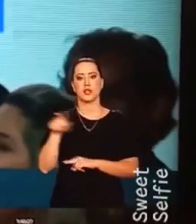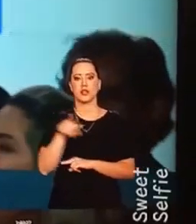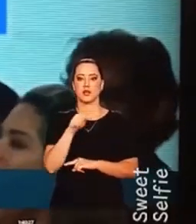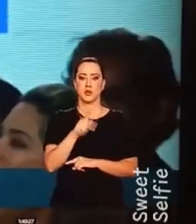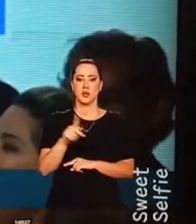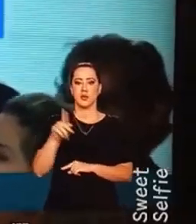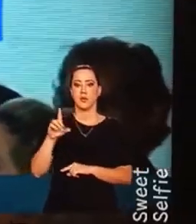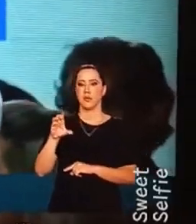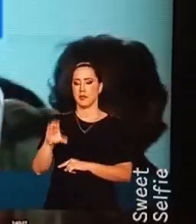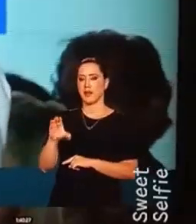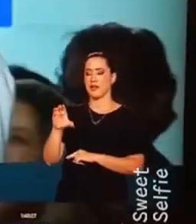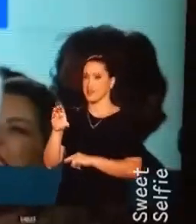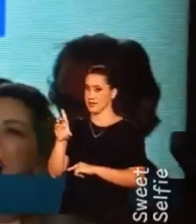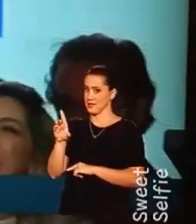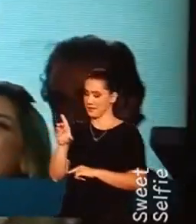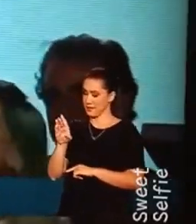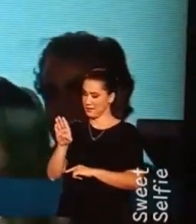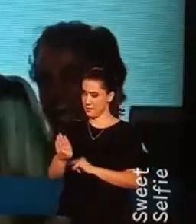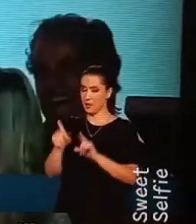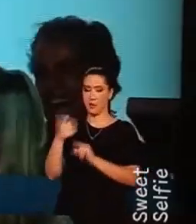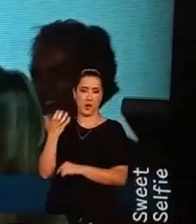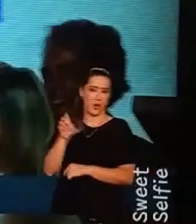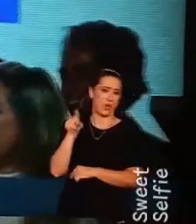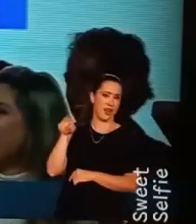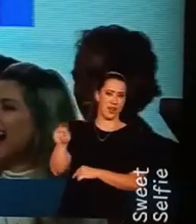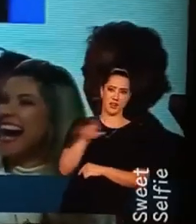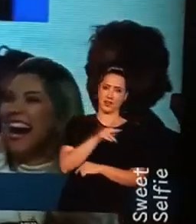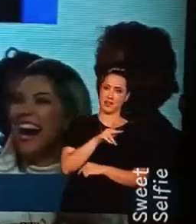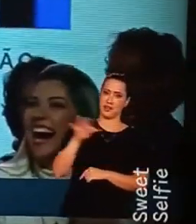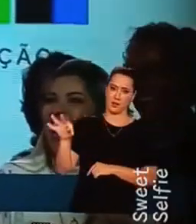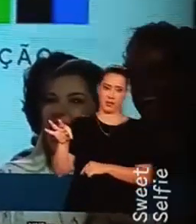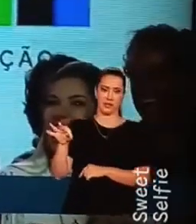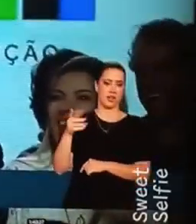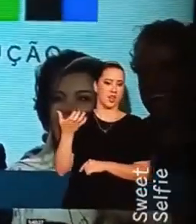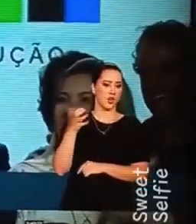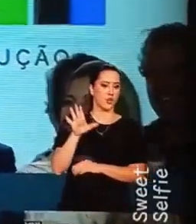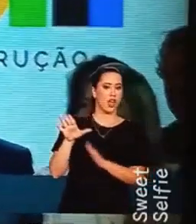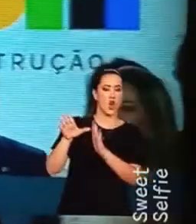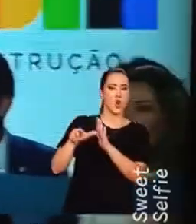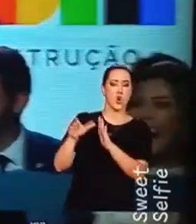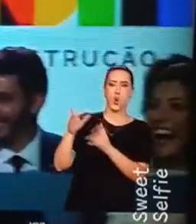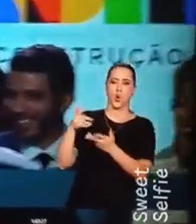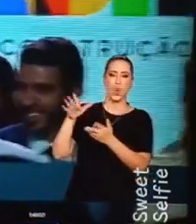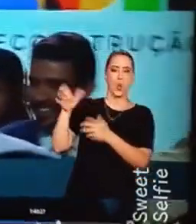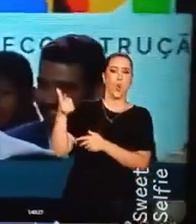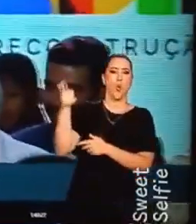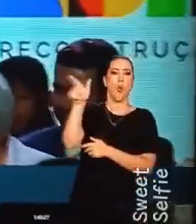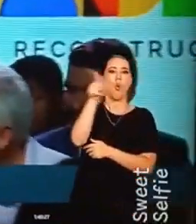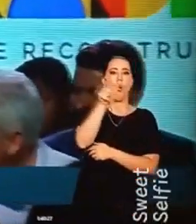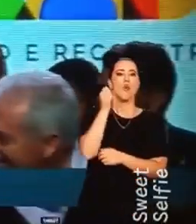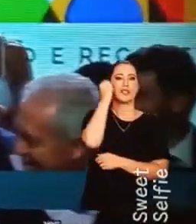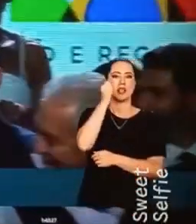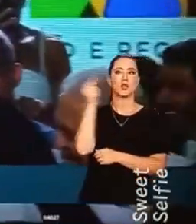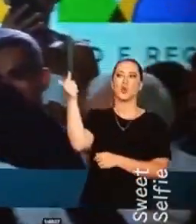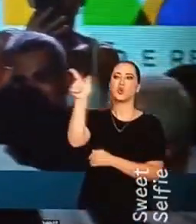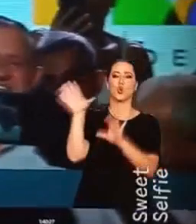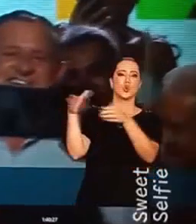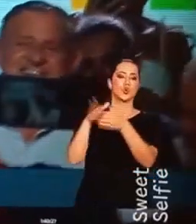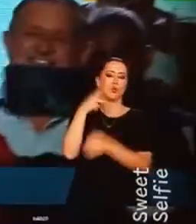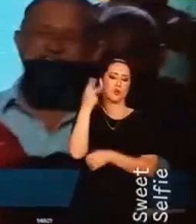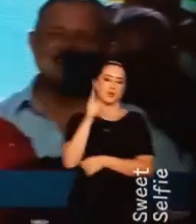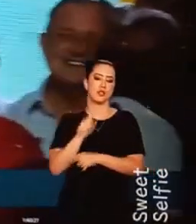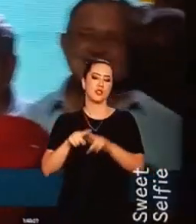Eu não quero roubar senador, não quero roubar senador de nenhum partido. Sabe, mas o Otto tem sido um companheiro